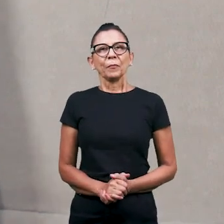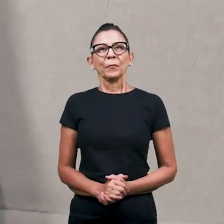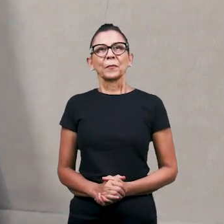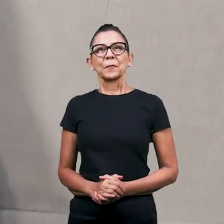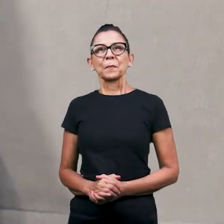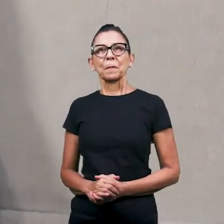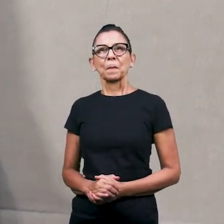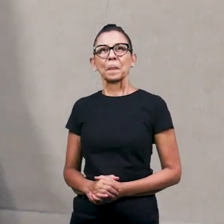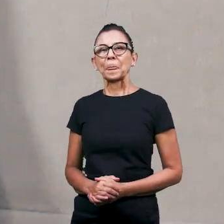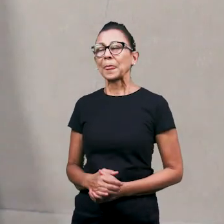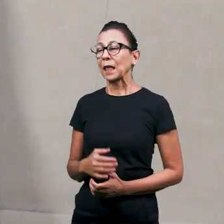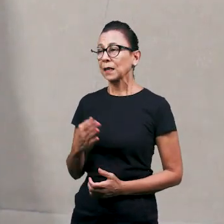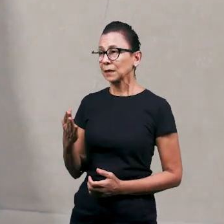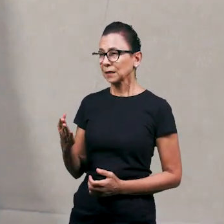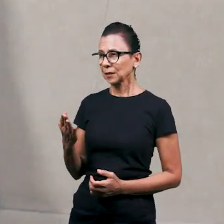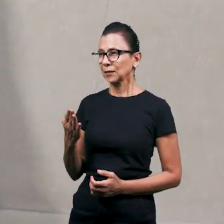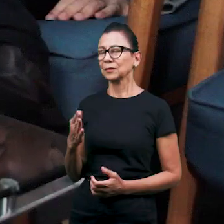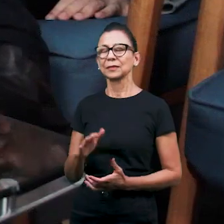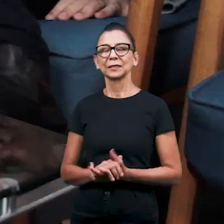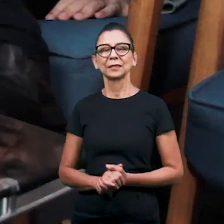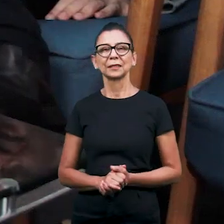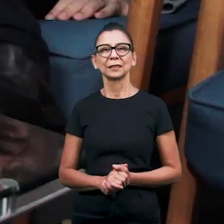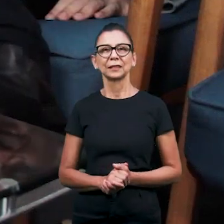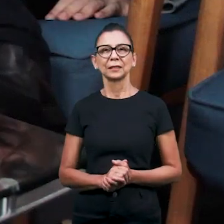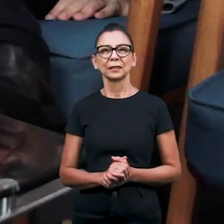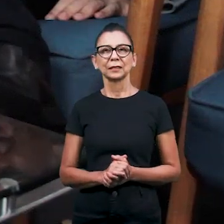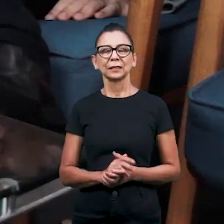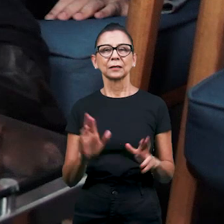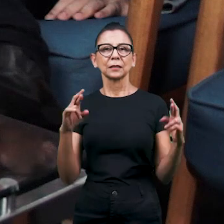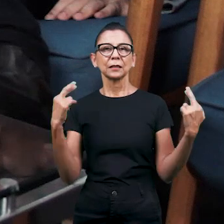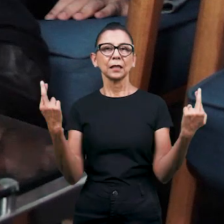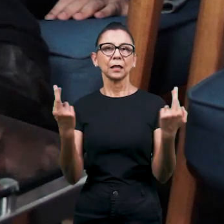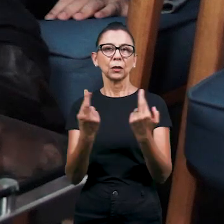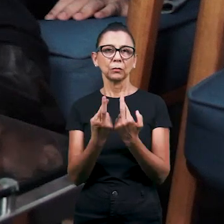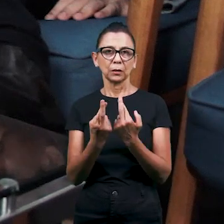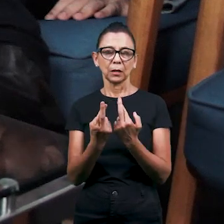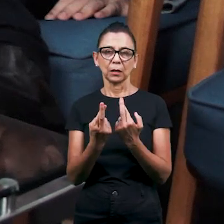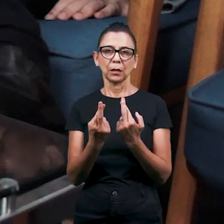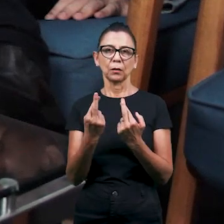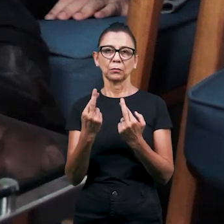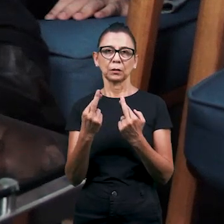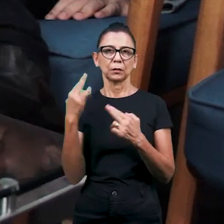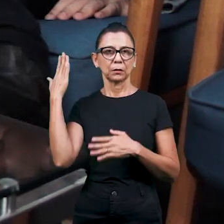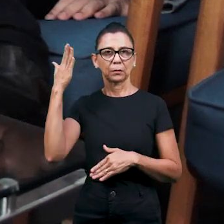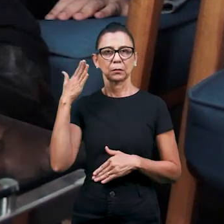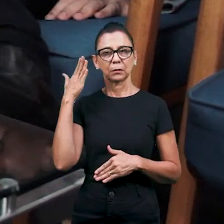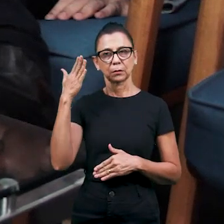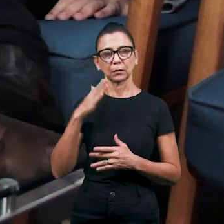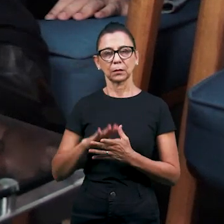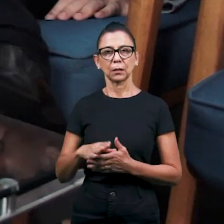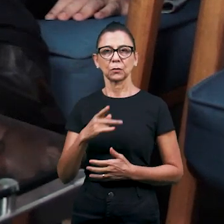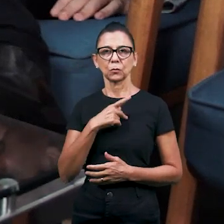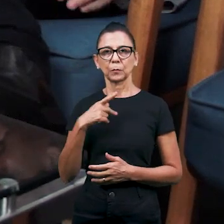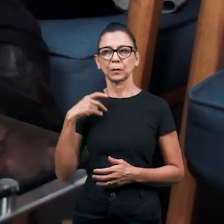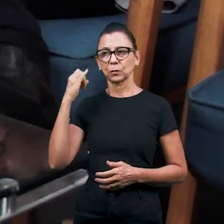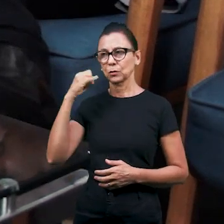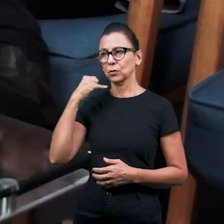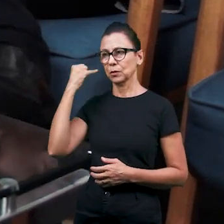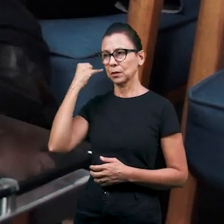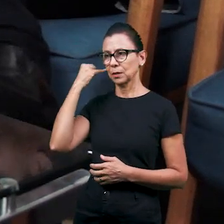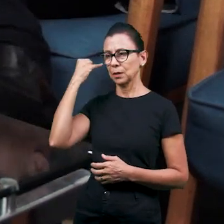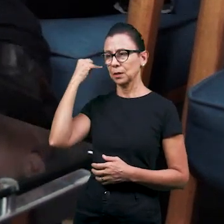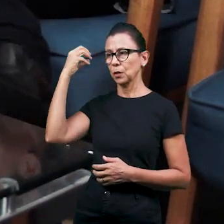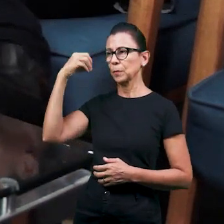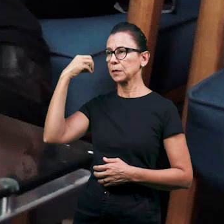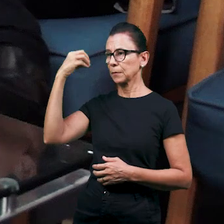essa expectativa que faz o jovem para a reunião, né? Então, em relação a isso, o dia não tem. Cada área está vendo o seu dia, o seu local, melhor